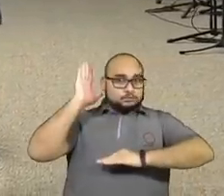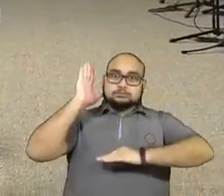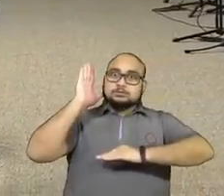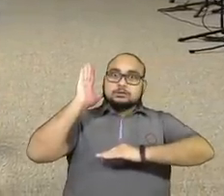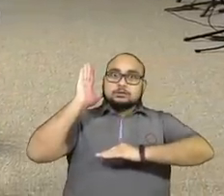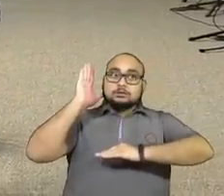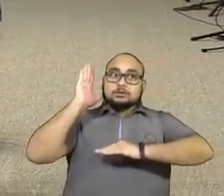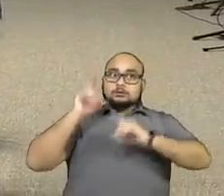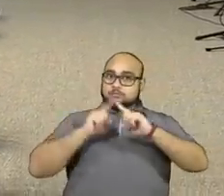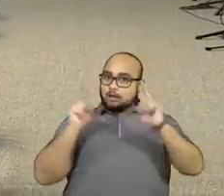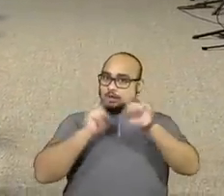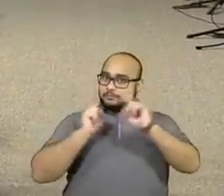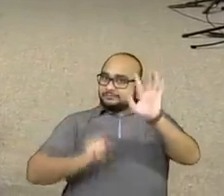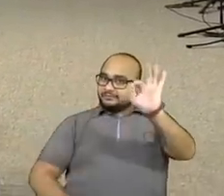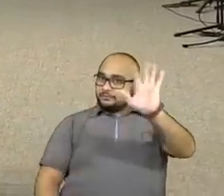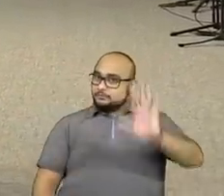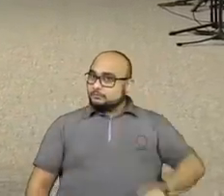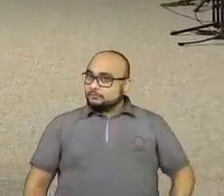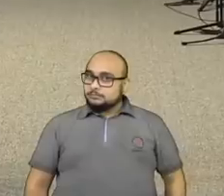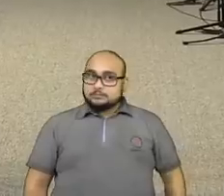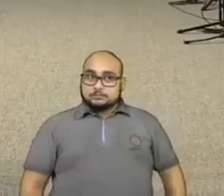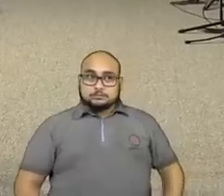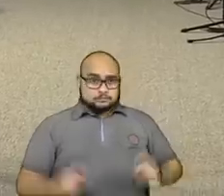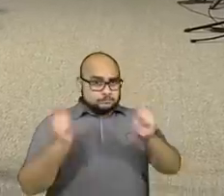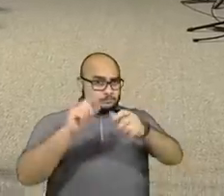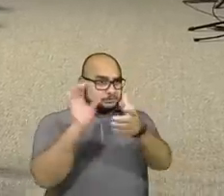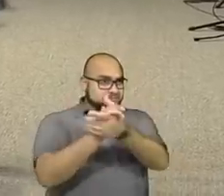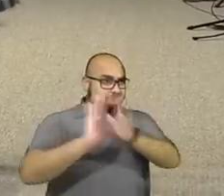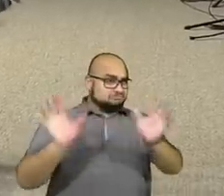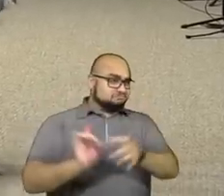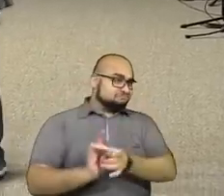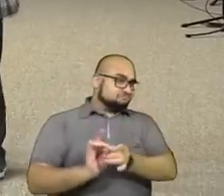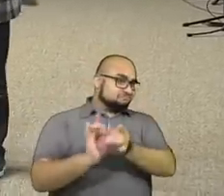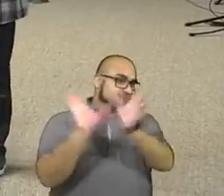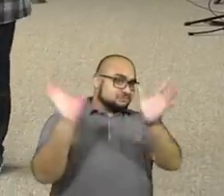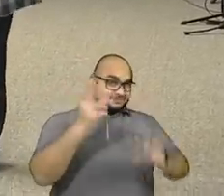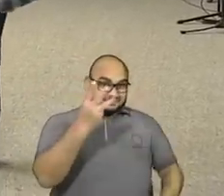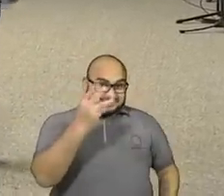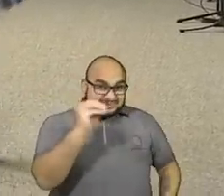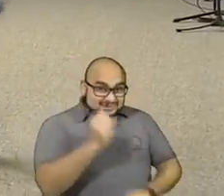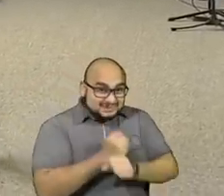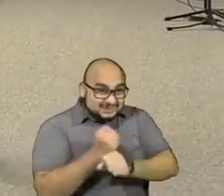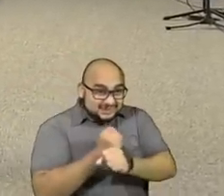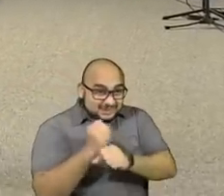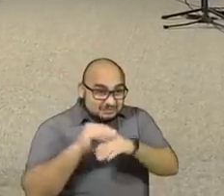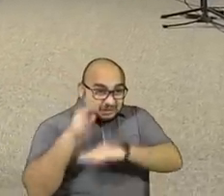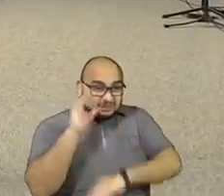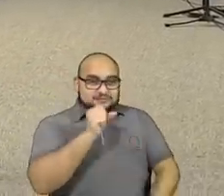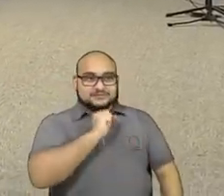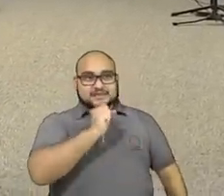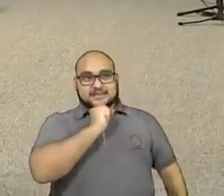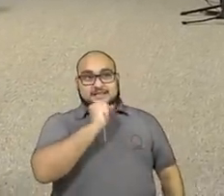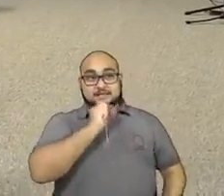só isso que eu estou falando. Você pode casar com alguém 30 anos mais velho, 40 anos mais velho, só não reclame no final.